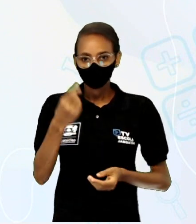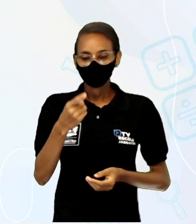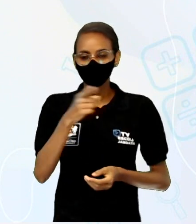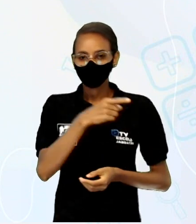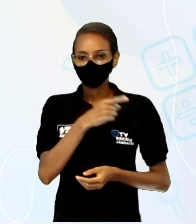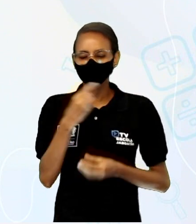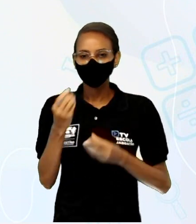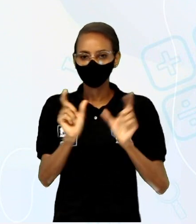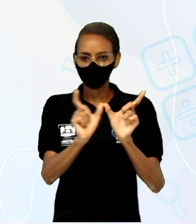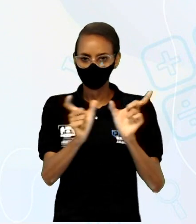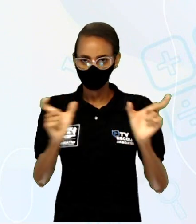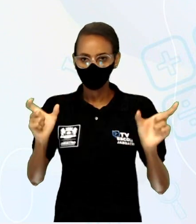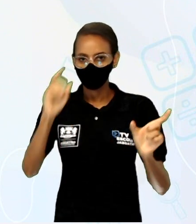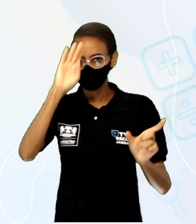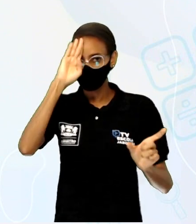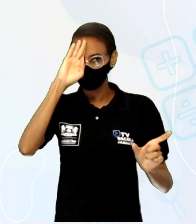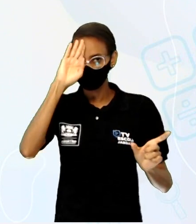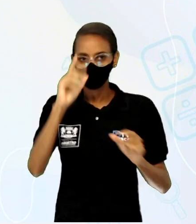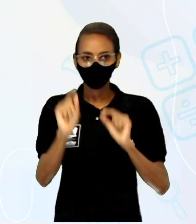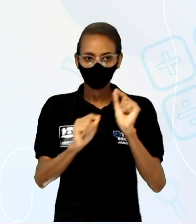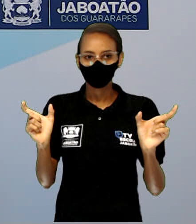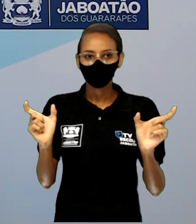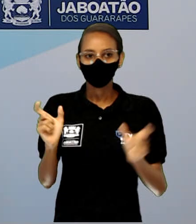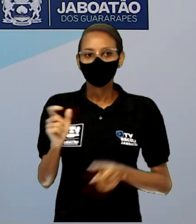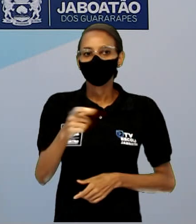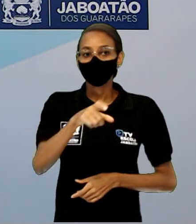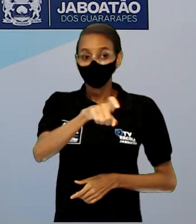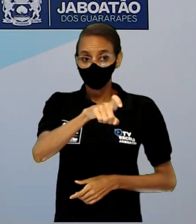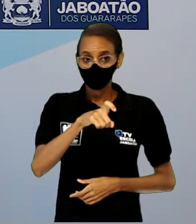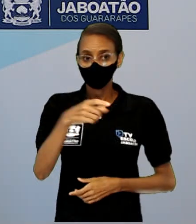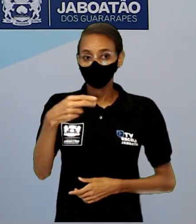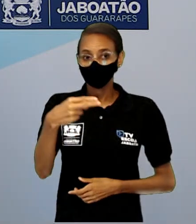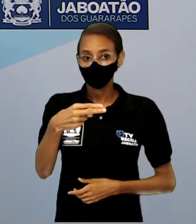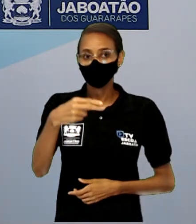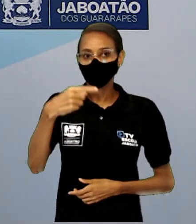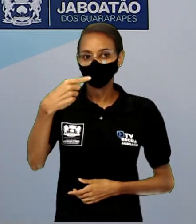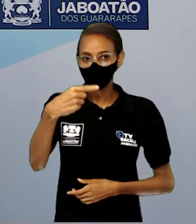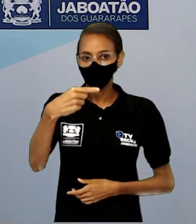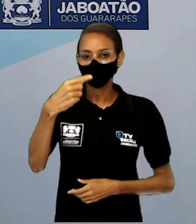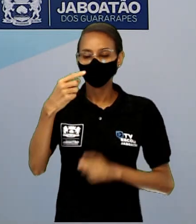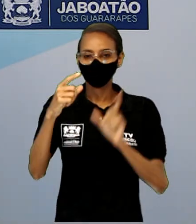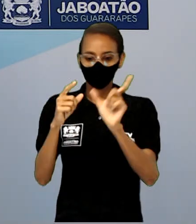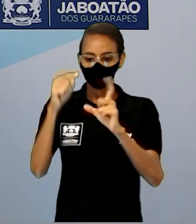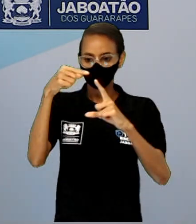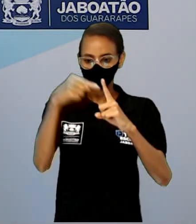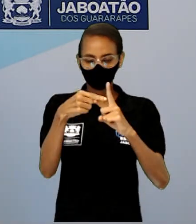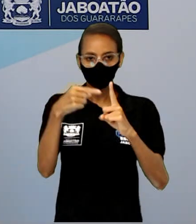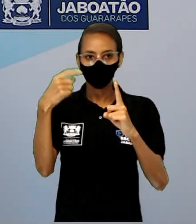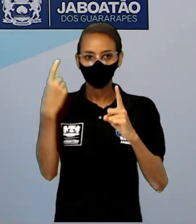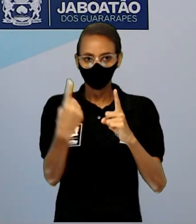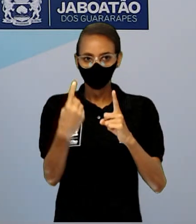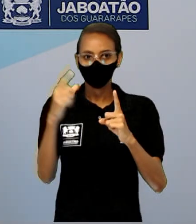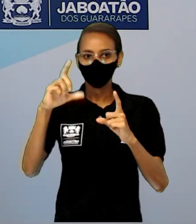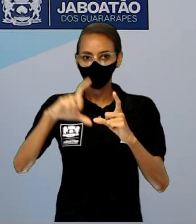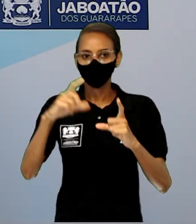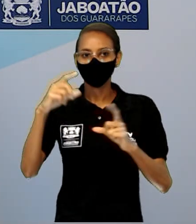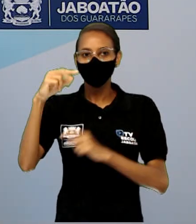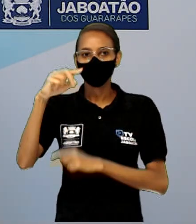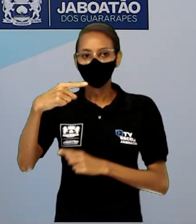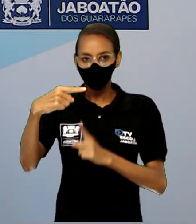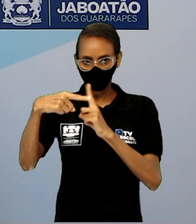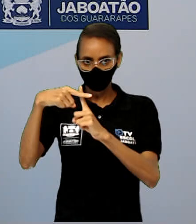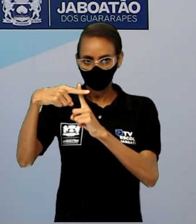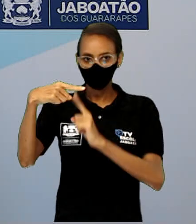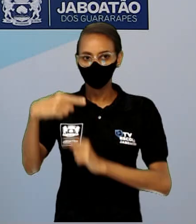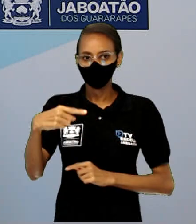faço a multiplicação de x vezes x, eu encontro x ao quadrado, menos o próprio x, que é